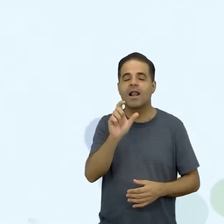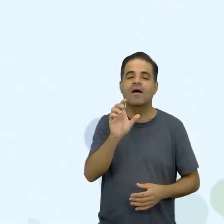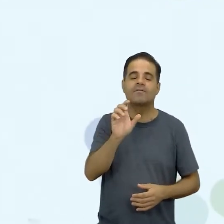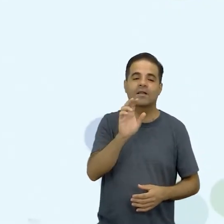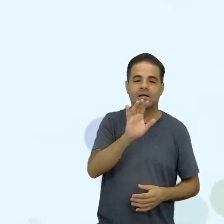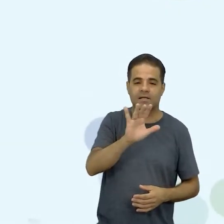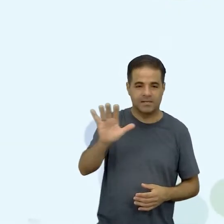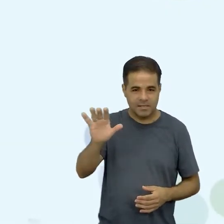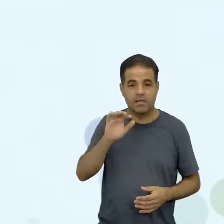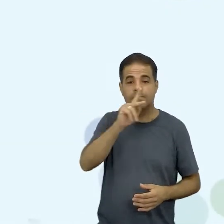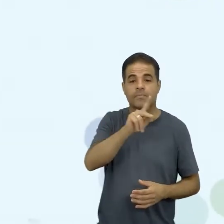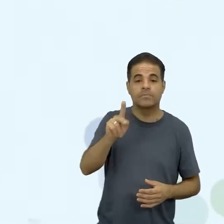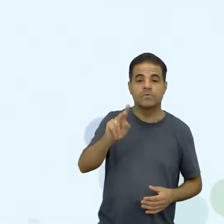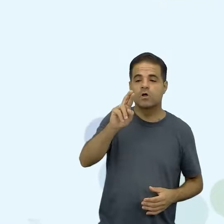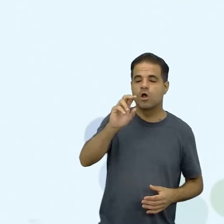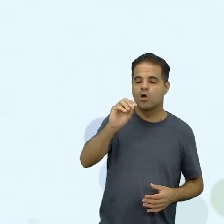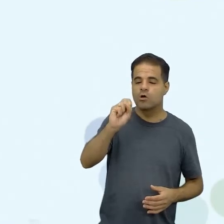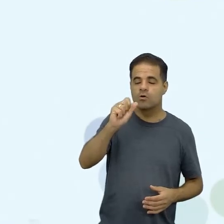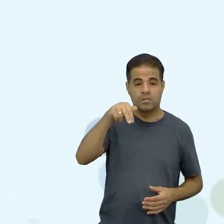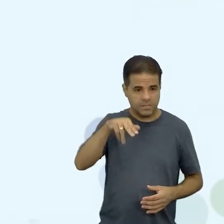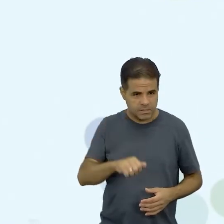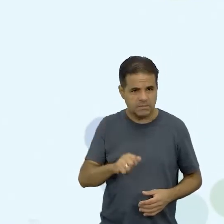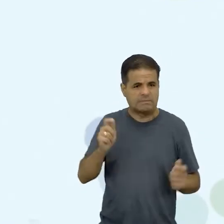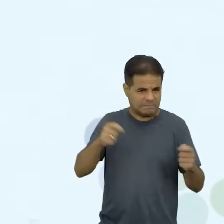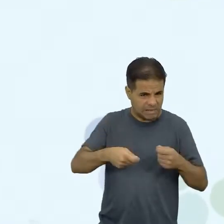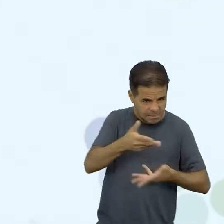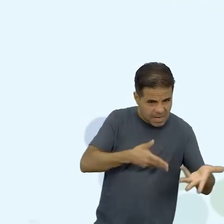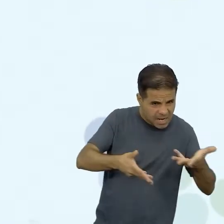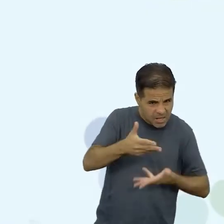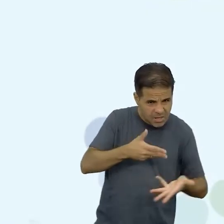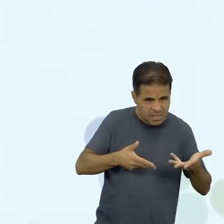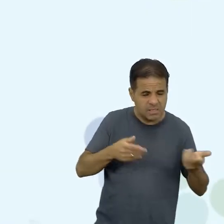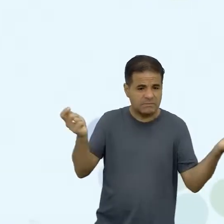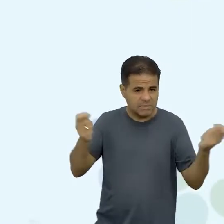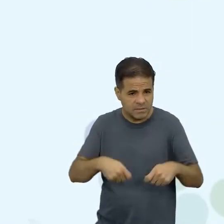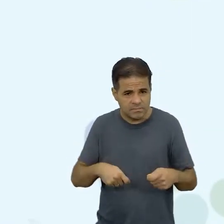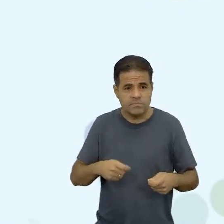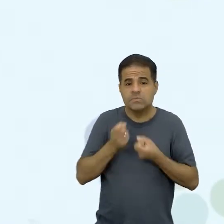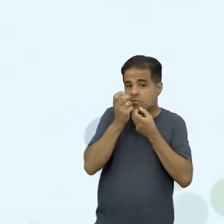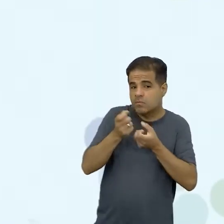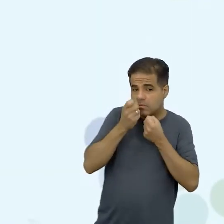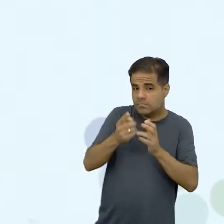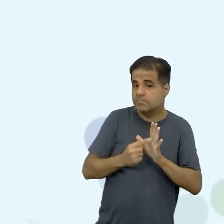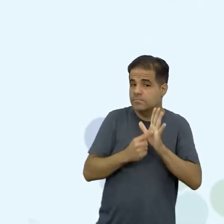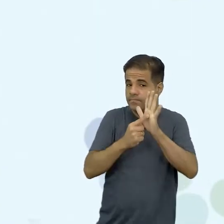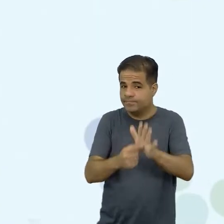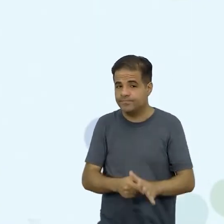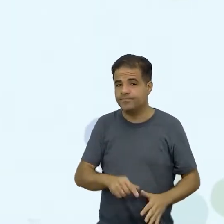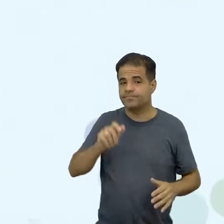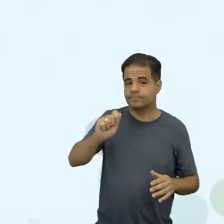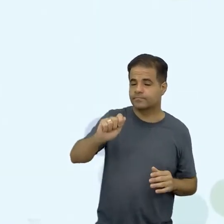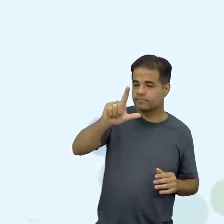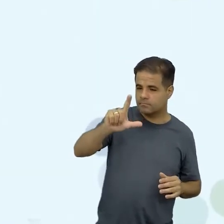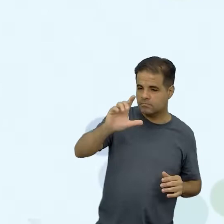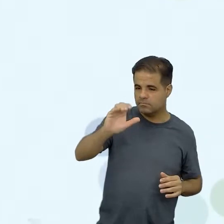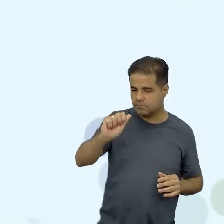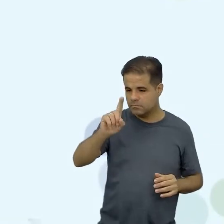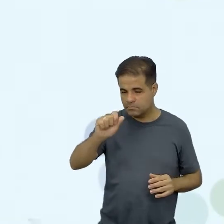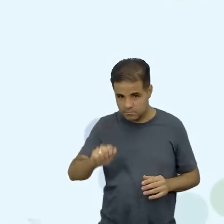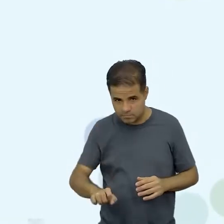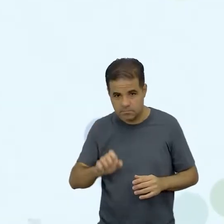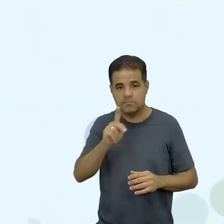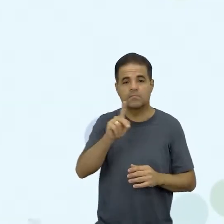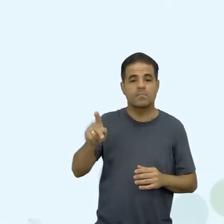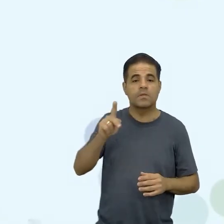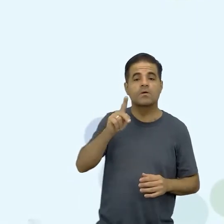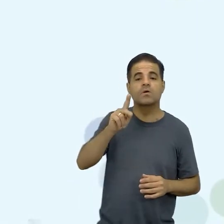mais. E pela professora Rosana. Podemos relacionar com a... Desculpa. Quais informações apresentadas por Alcalde e pela